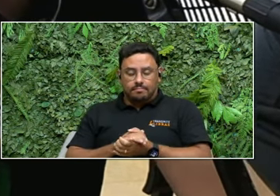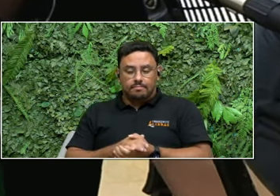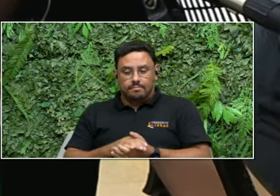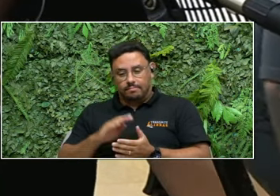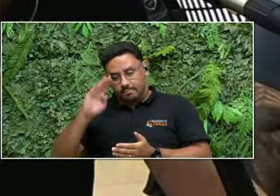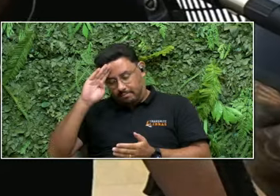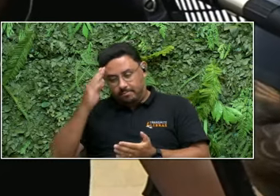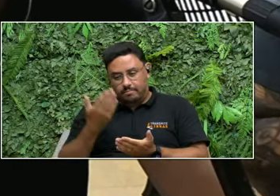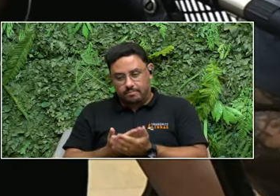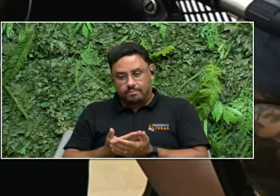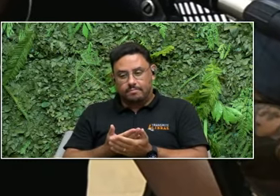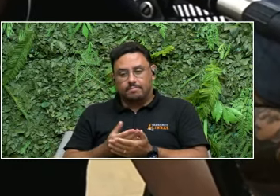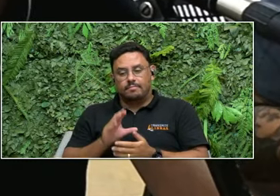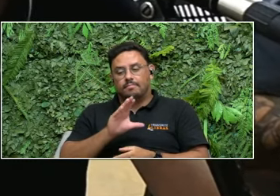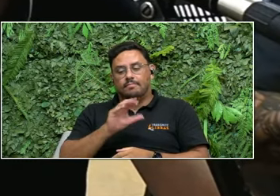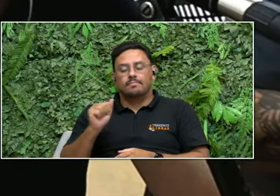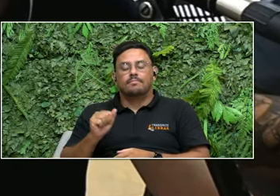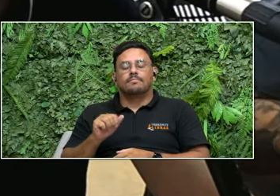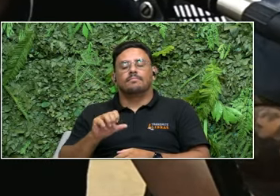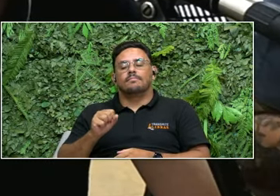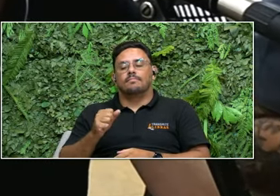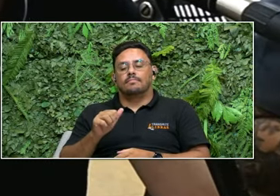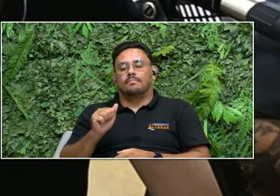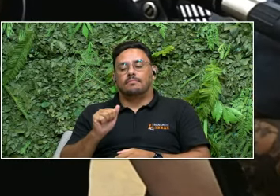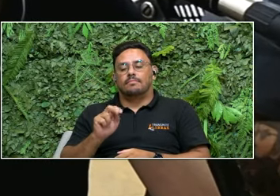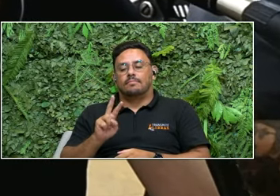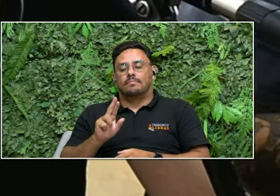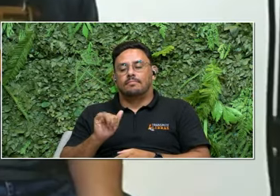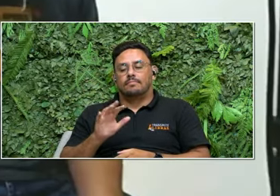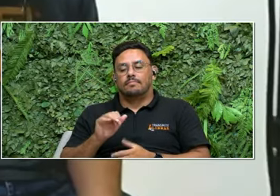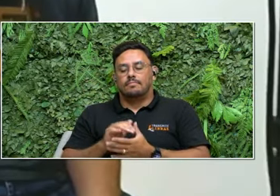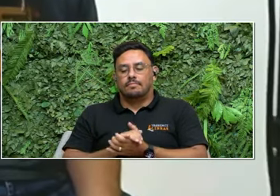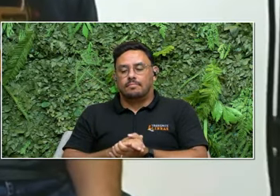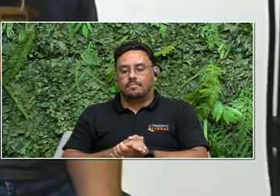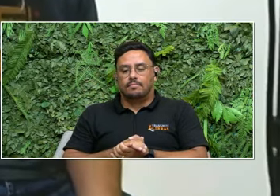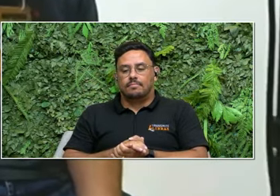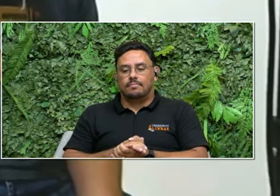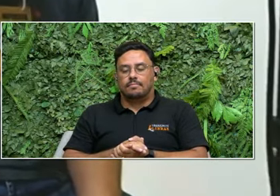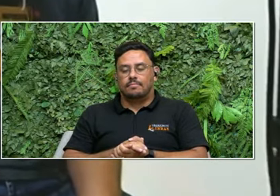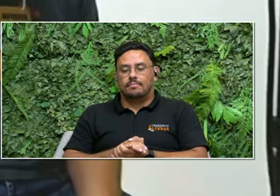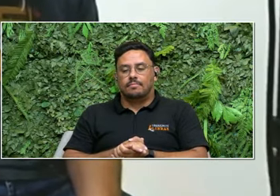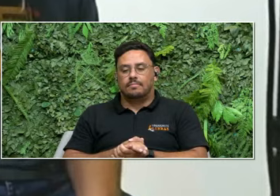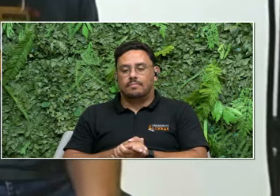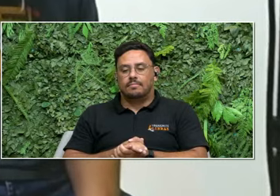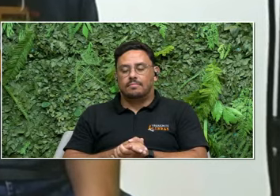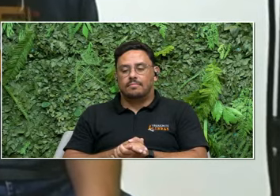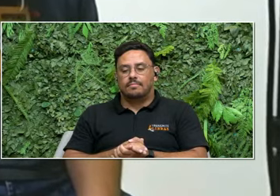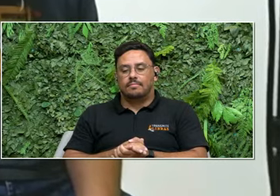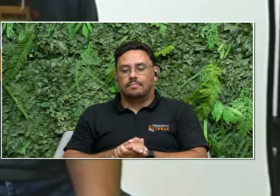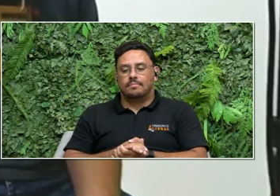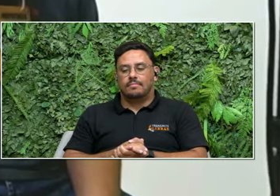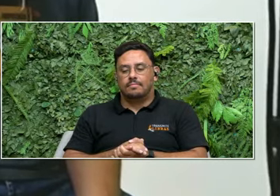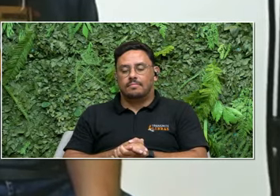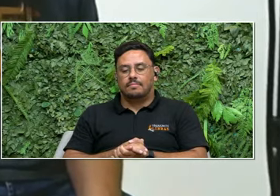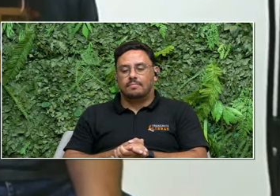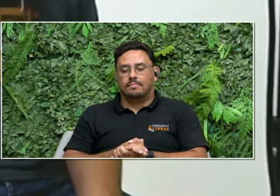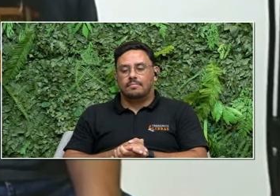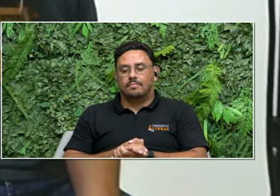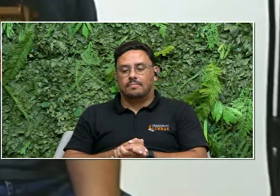confiante no título hein sar Você vai comentar toda a nota porque se for vou descer eu vou descer lá embaixo viu com